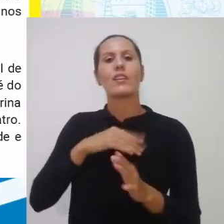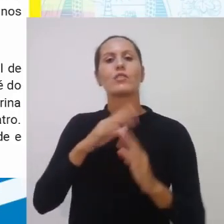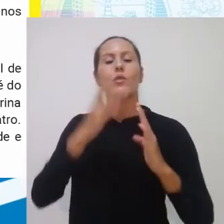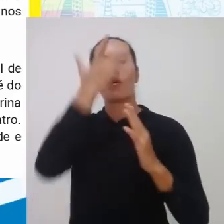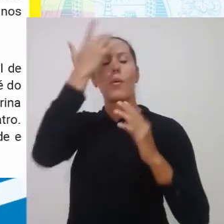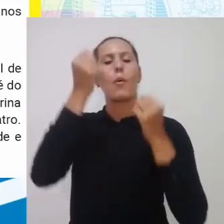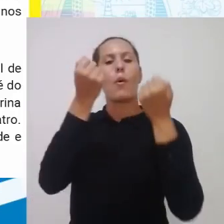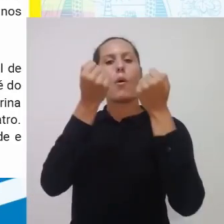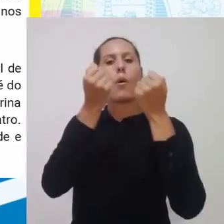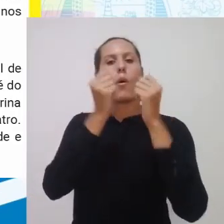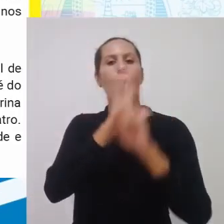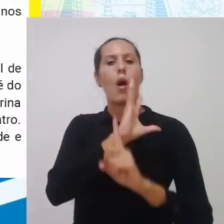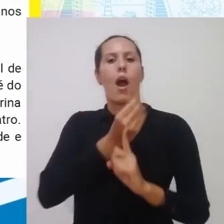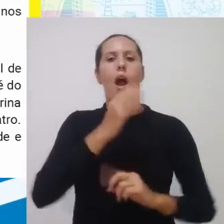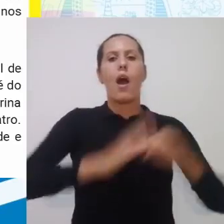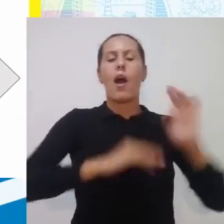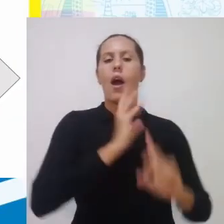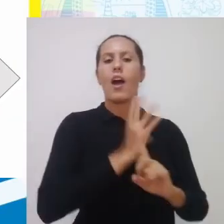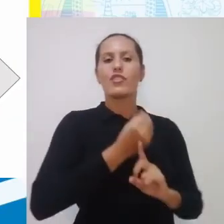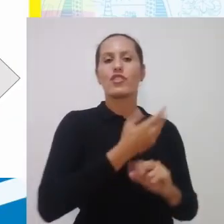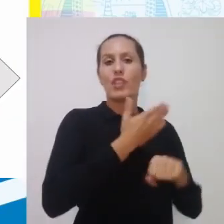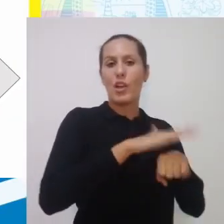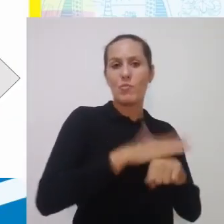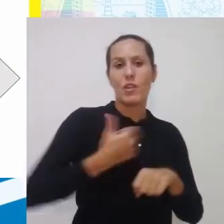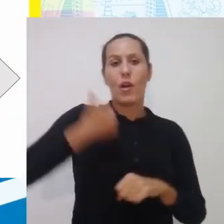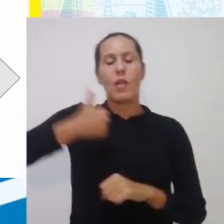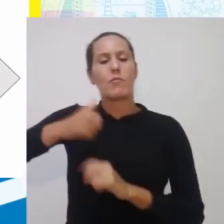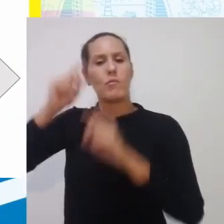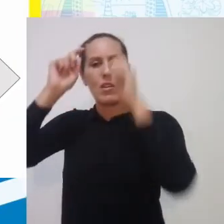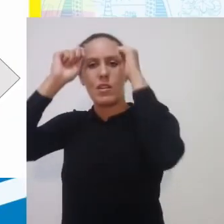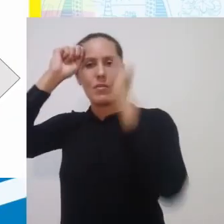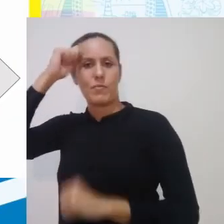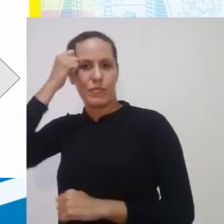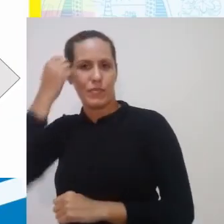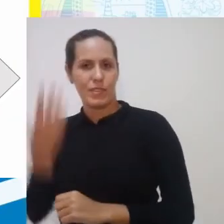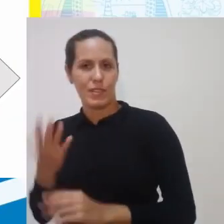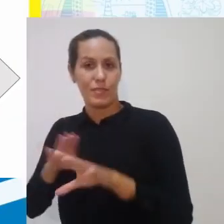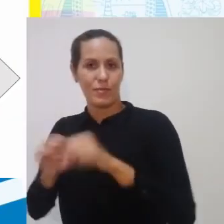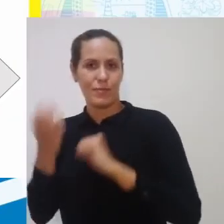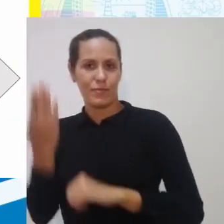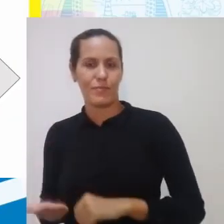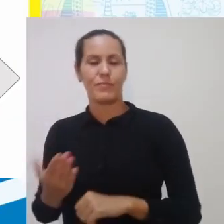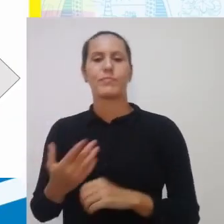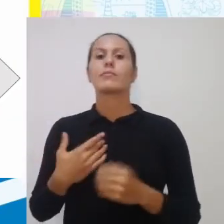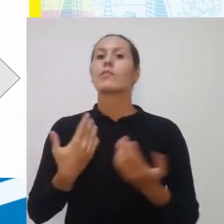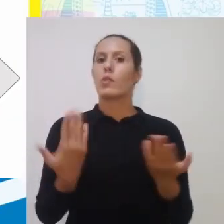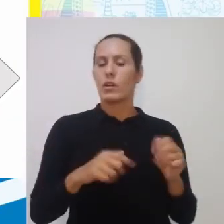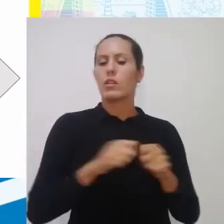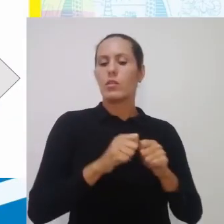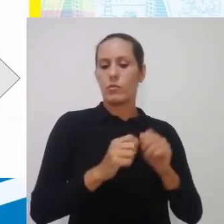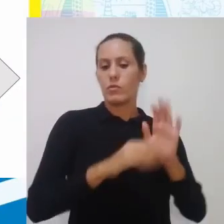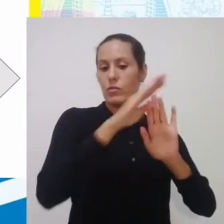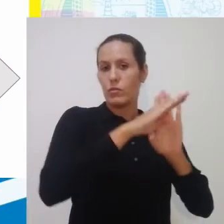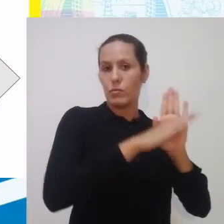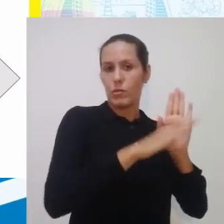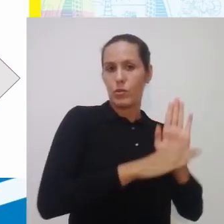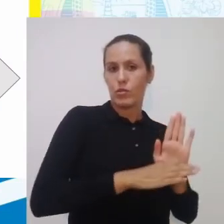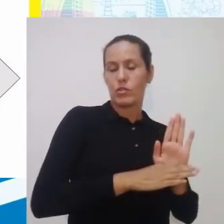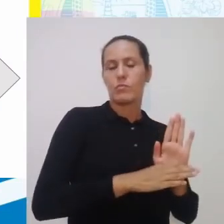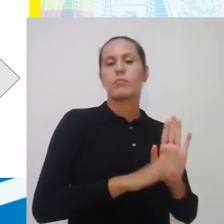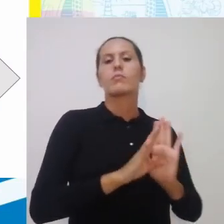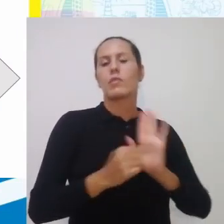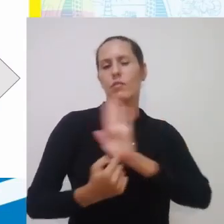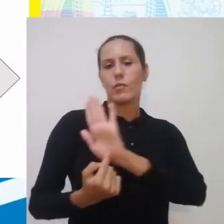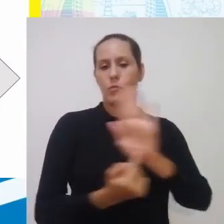formada apenas por artistas brancos. Eu já antecipei para você e já fiz o meu esquema de tópicos que vai aparecer